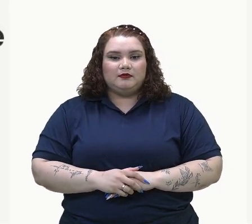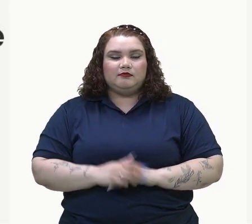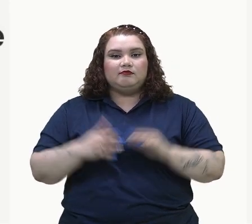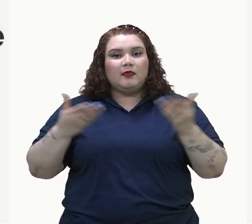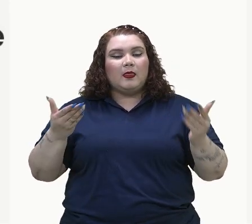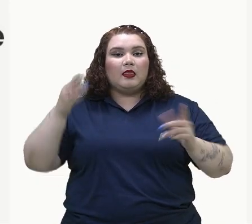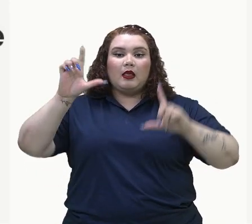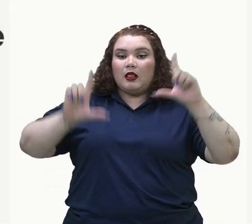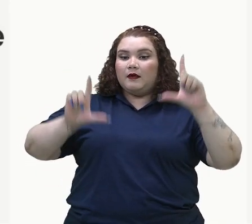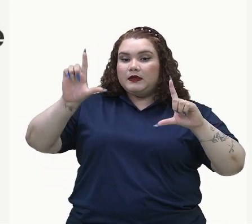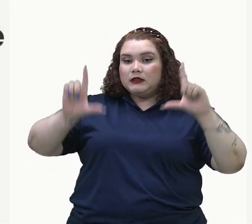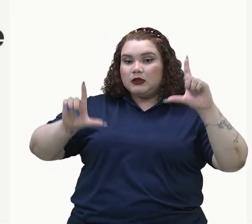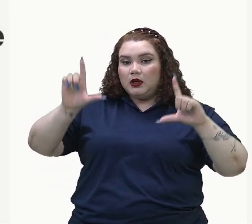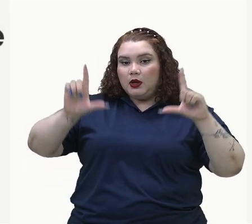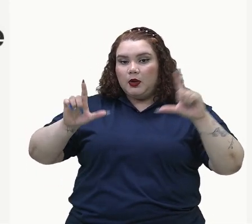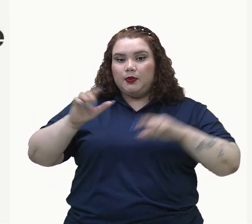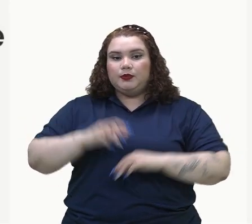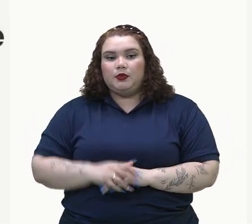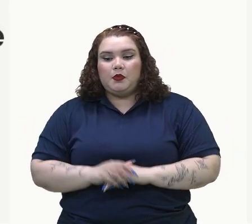os televisores,